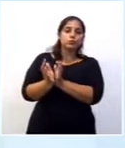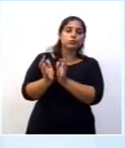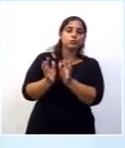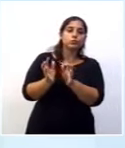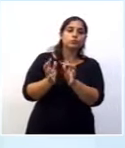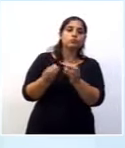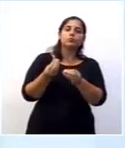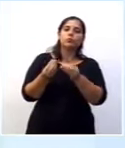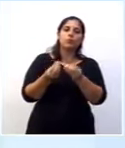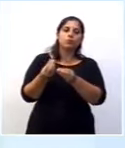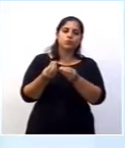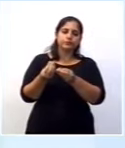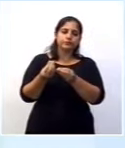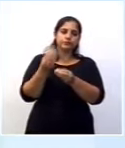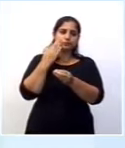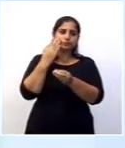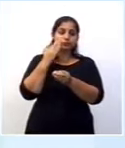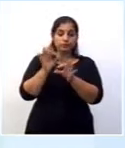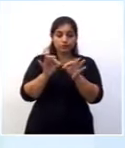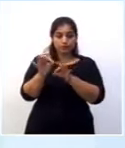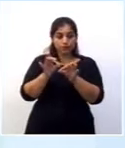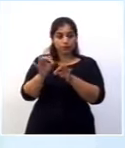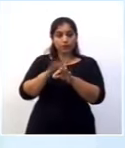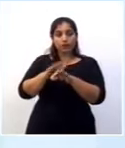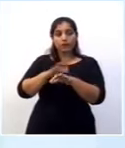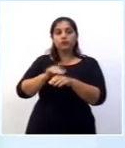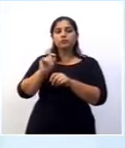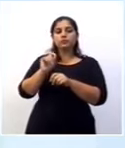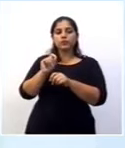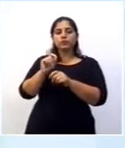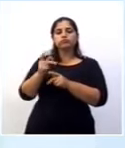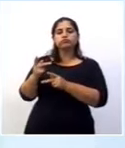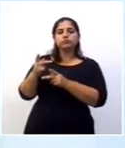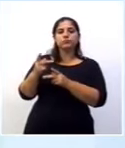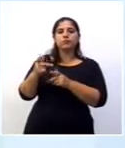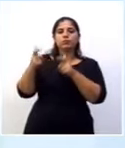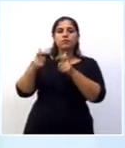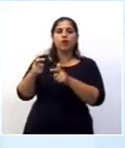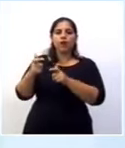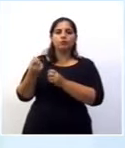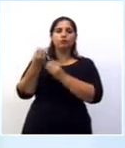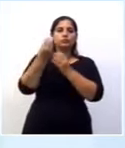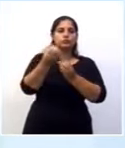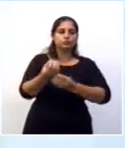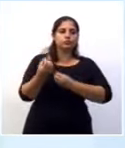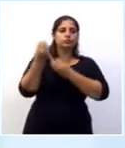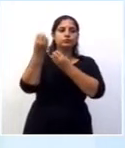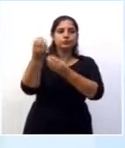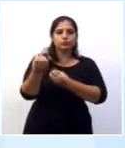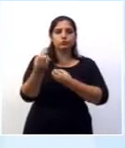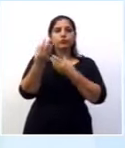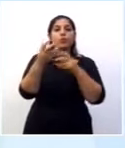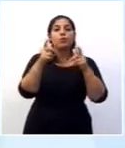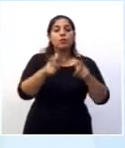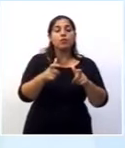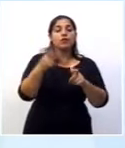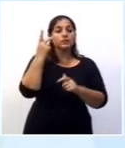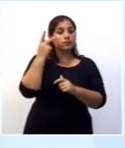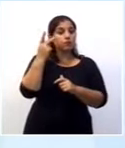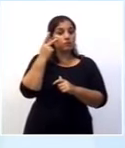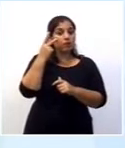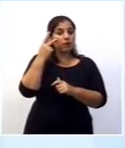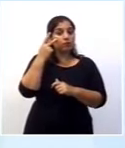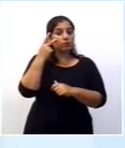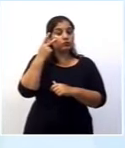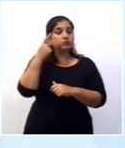bandeiras, ele organizava aí expedições, né? Principalmente no povoado de São Paulo, na